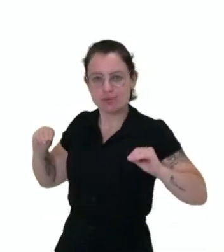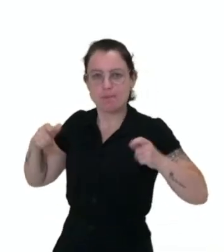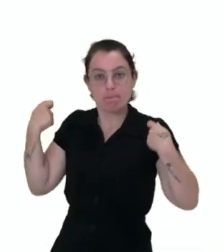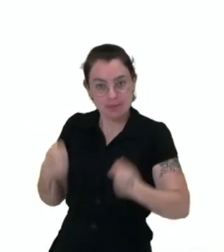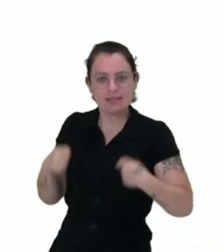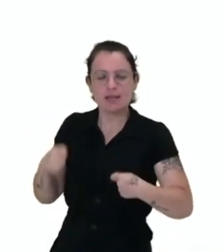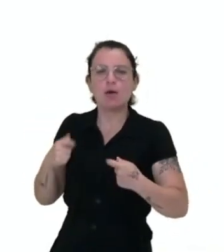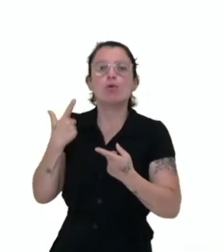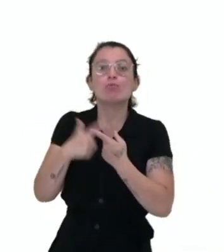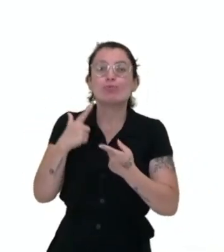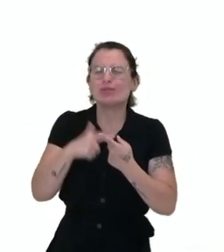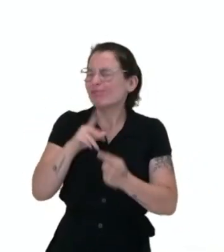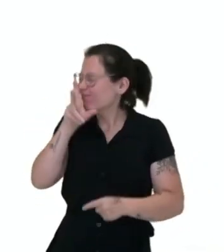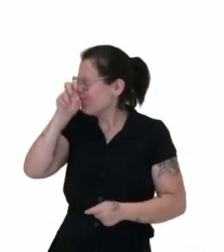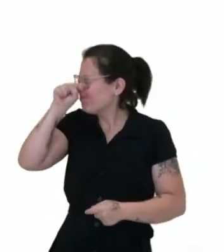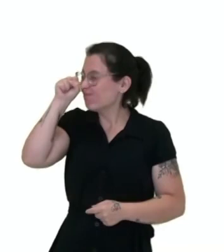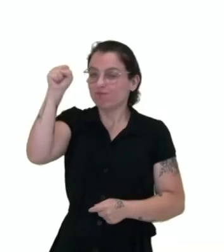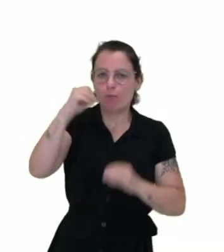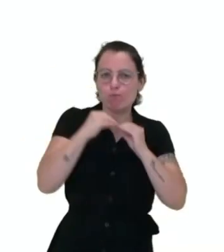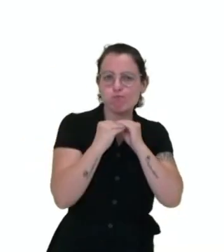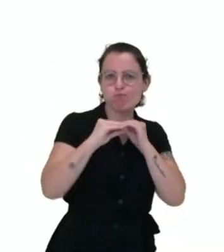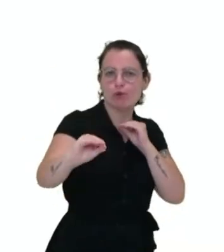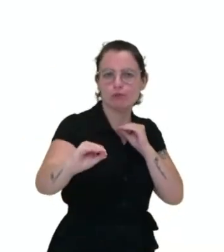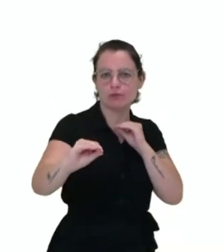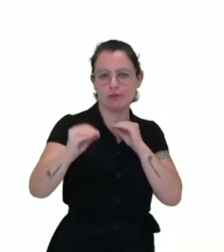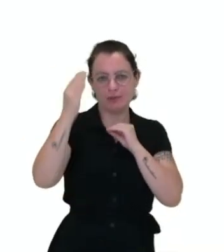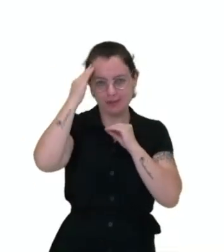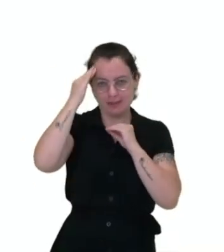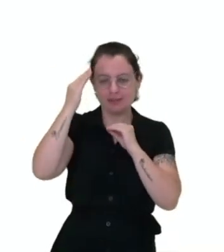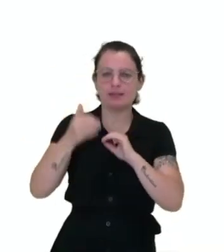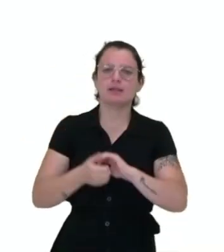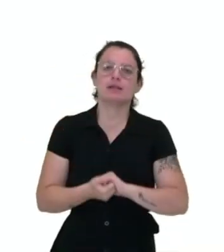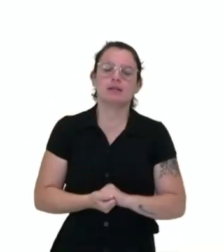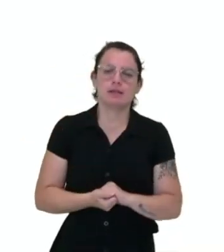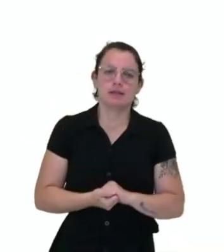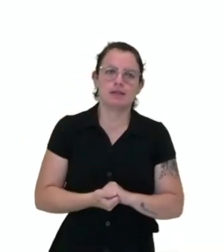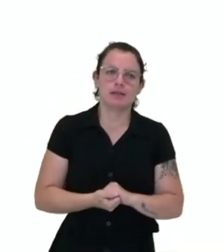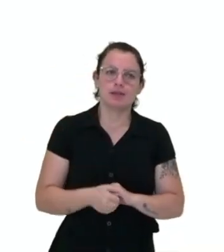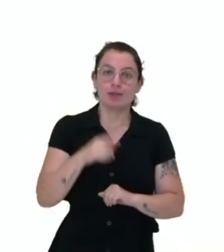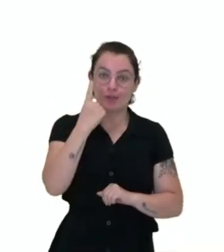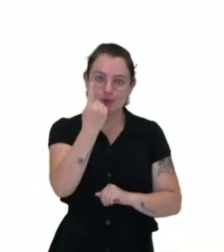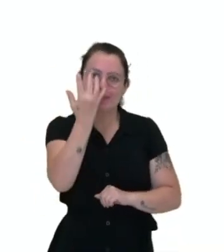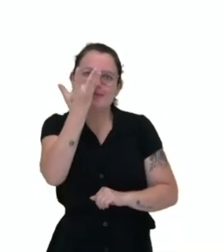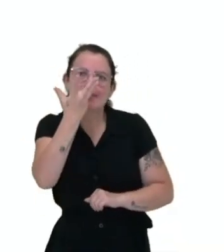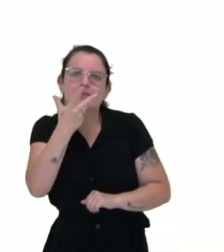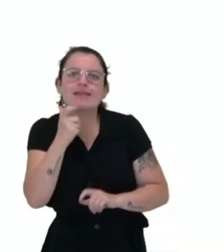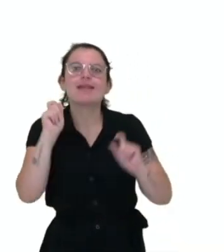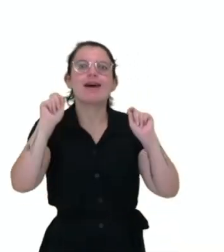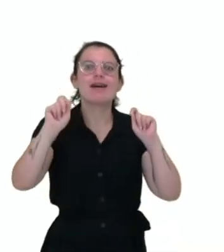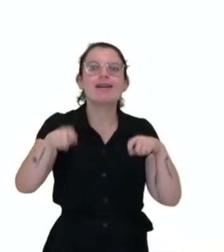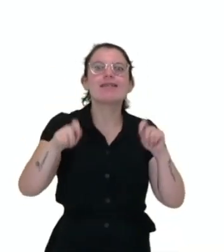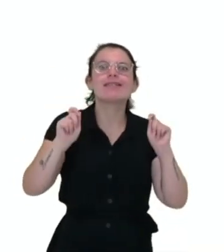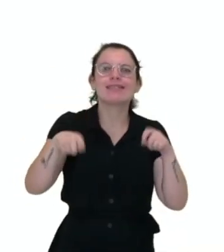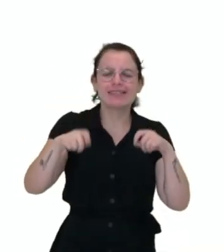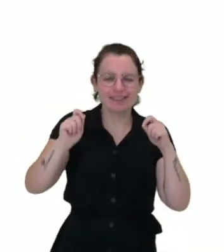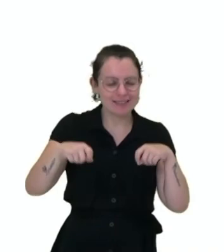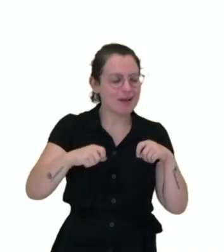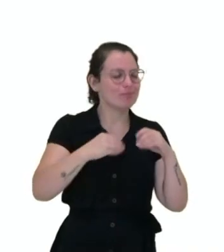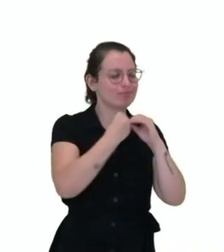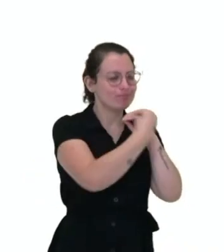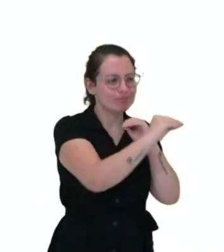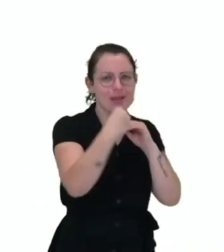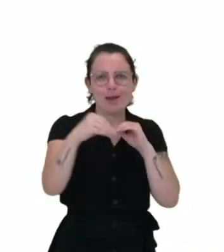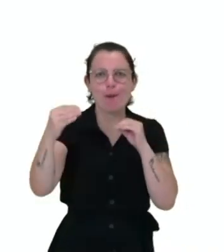a doença é altamente transmissível e uma só criança poderia contaminar várias